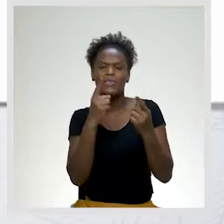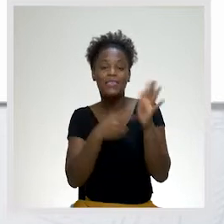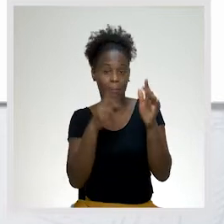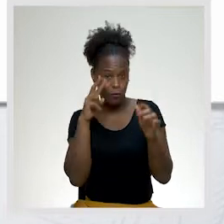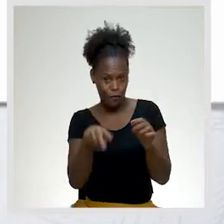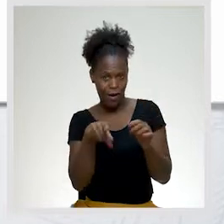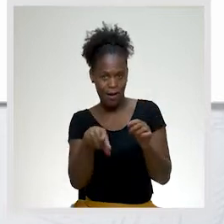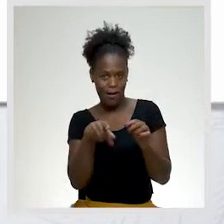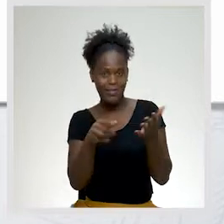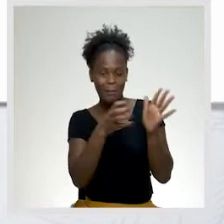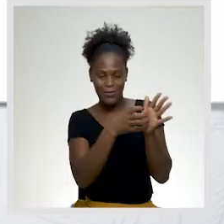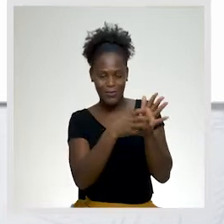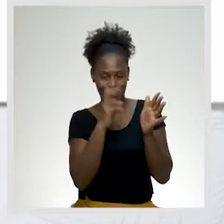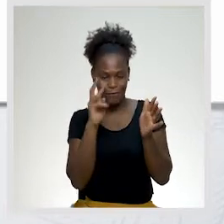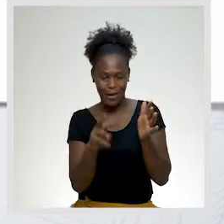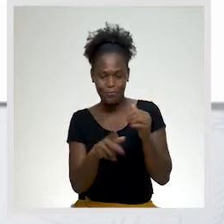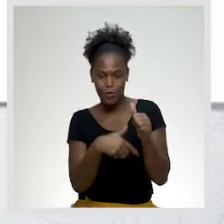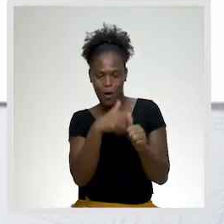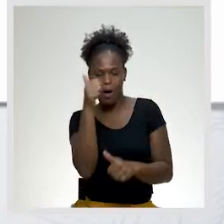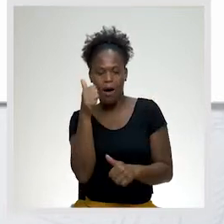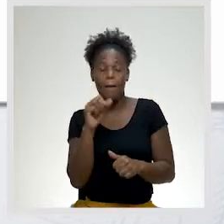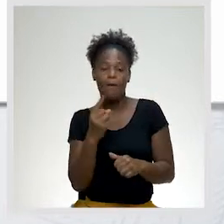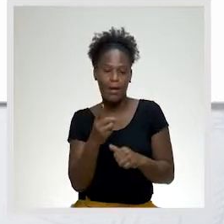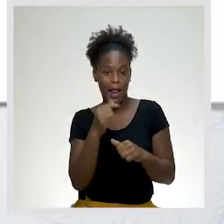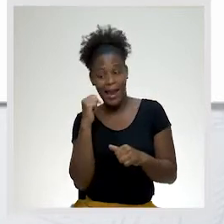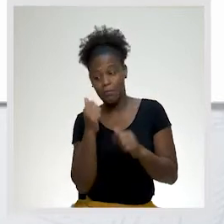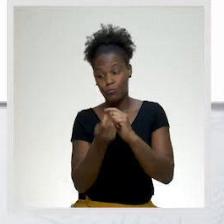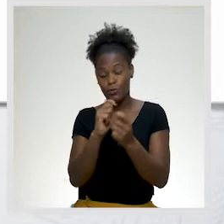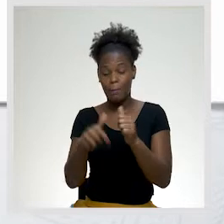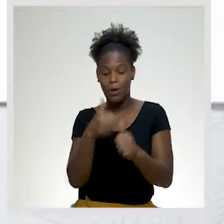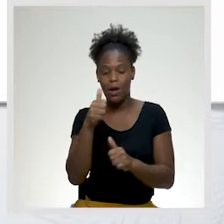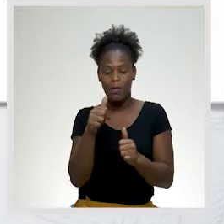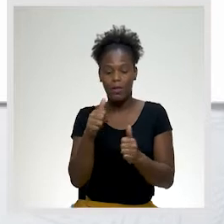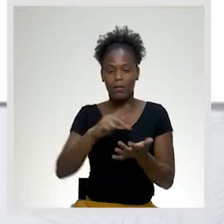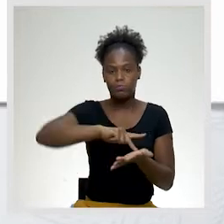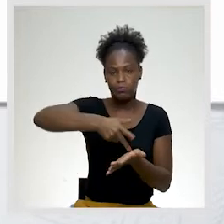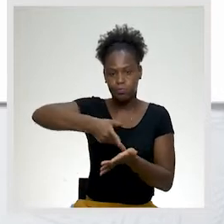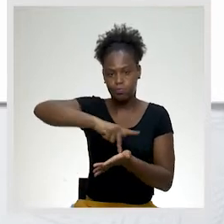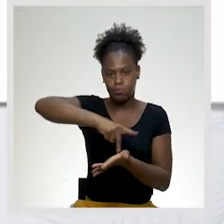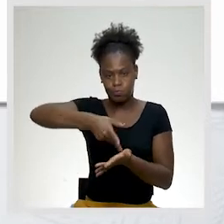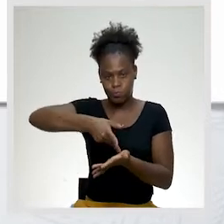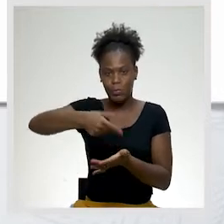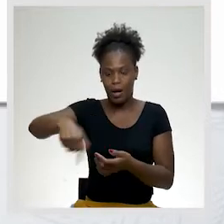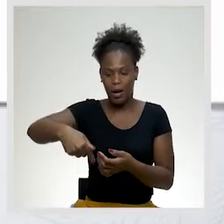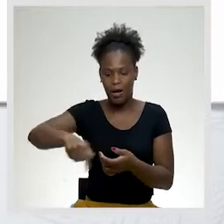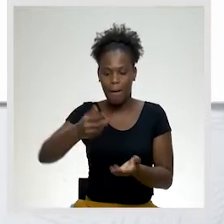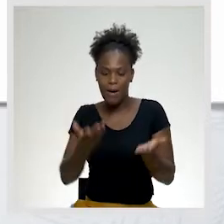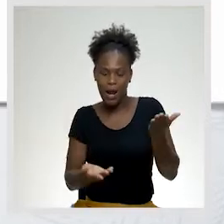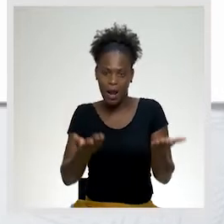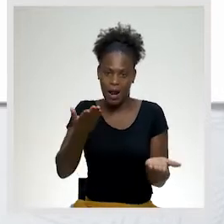exemplos do telescópio aperfeiçoado por Galileu: o compasso proporcional, a